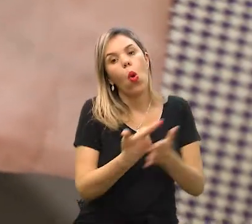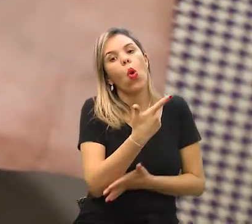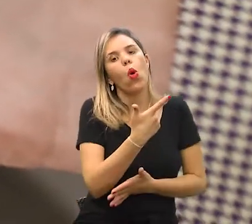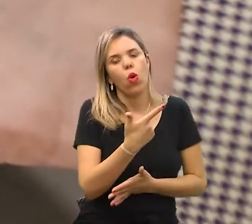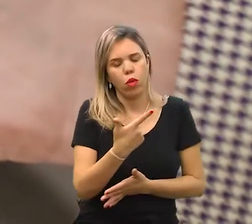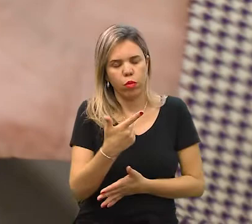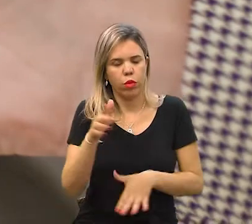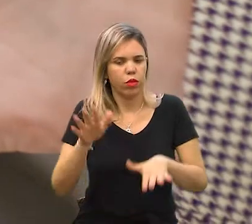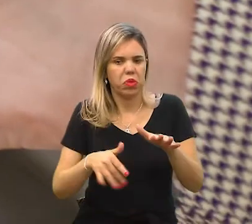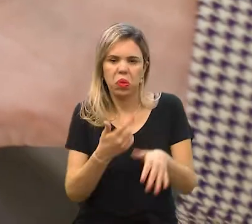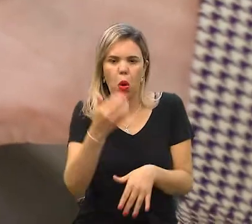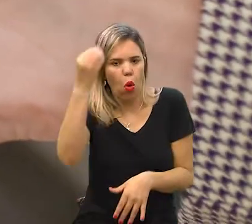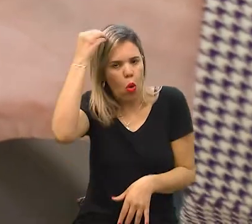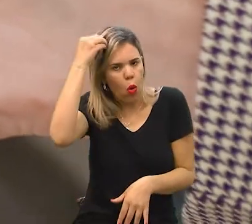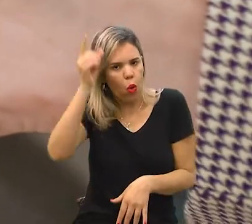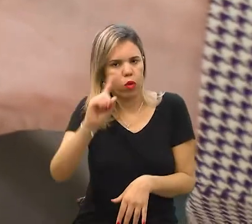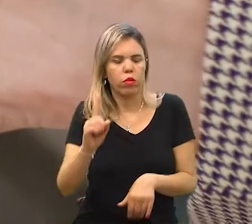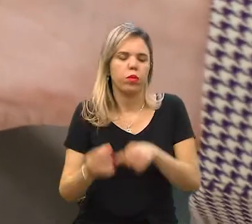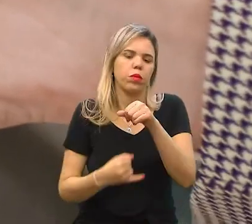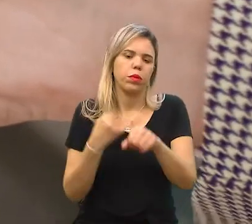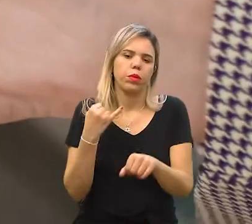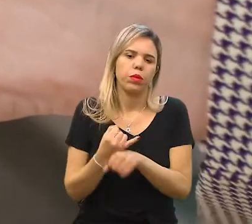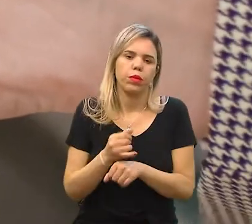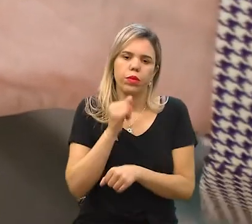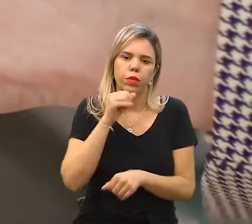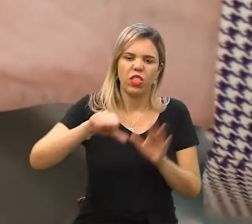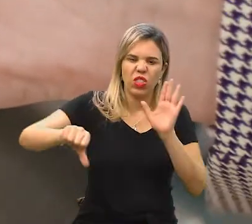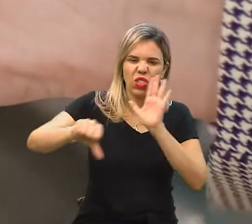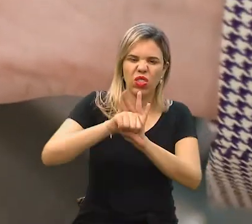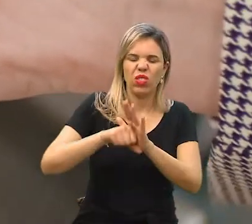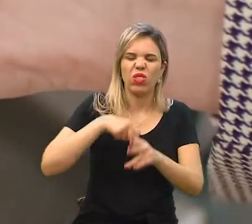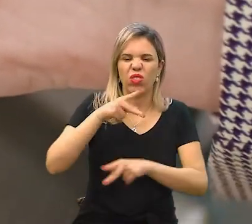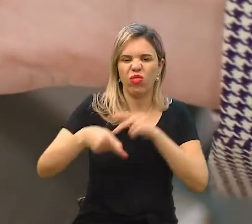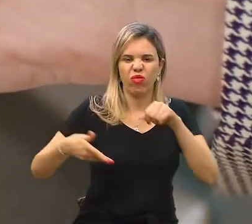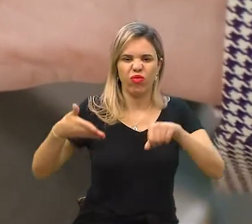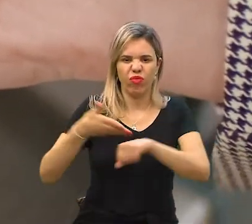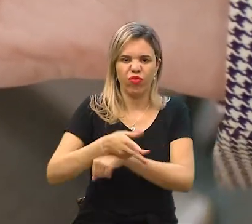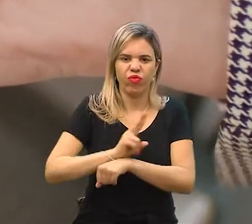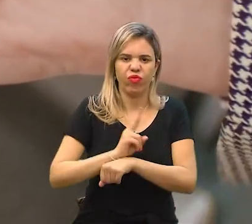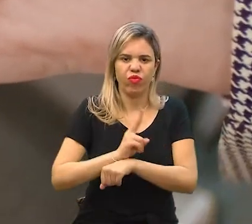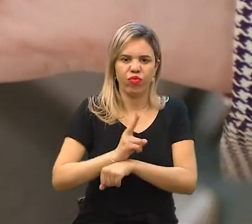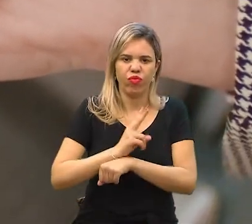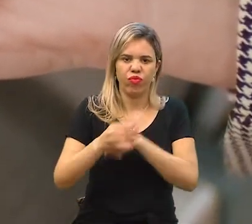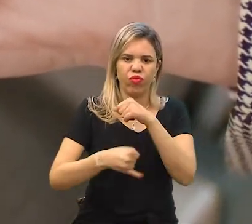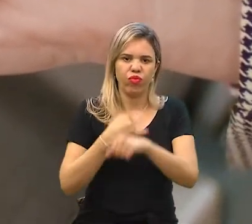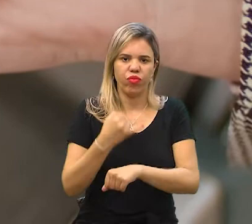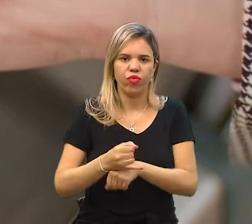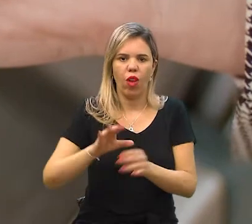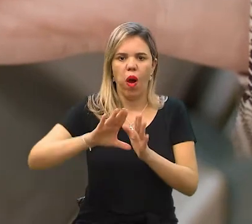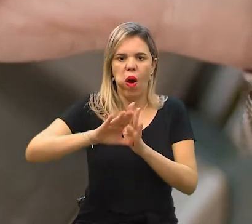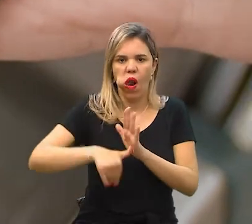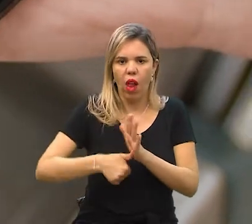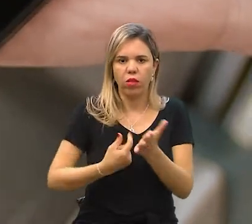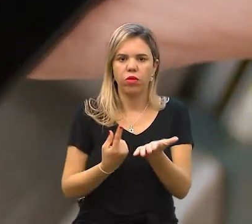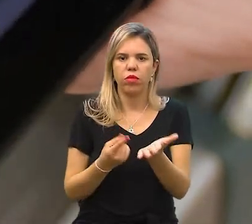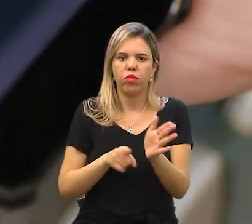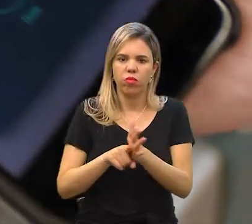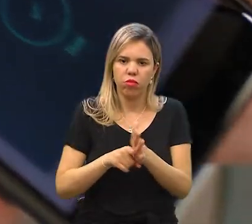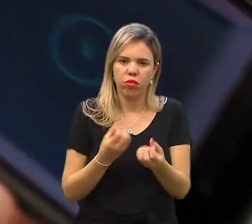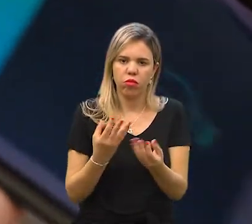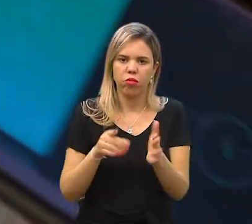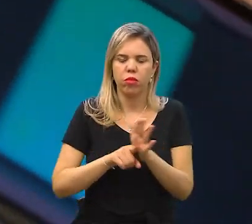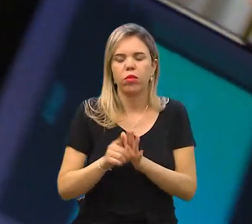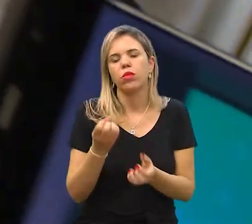compra, às vezes não é nem culpa do site, né, são criminosos que invadem a segurança do próprio site e acabam pegando esses dados para